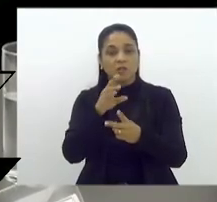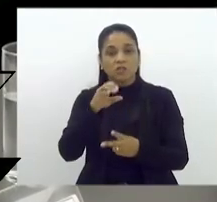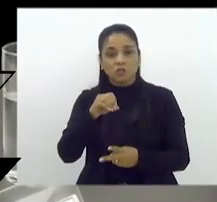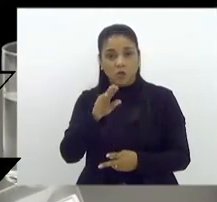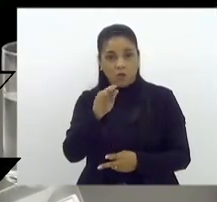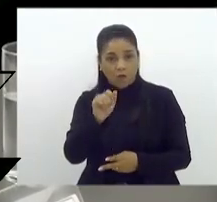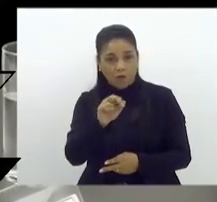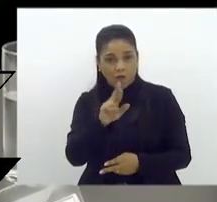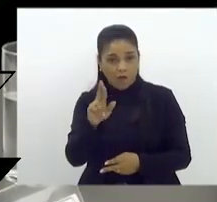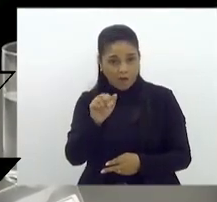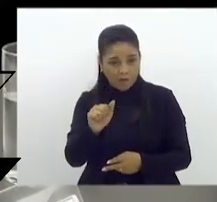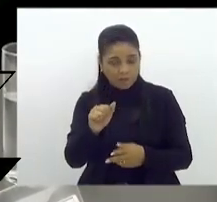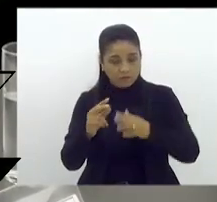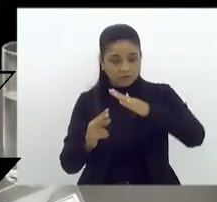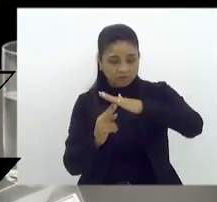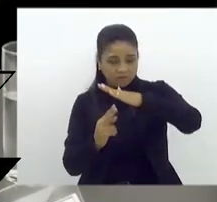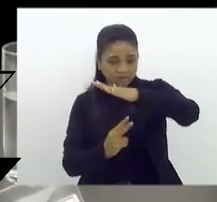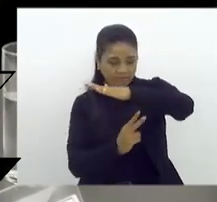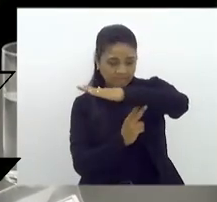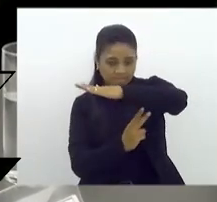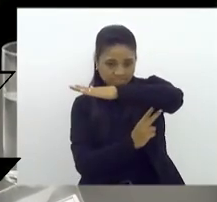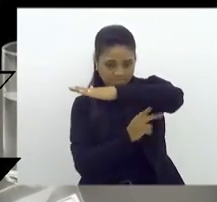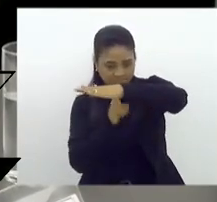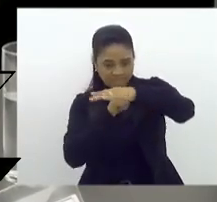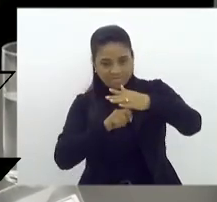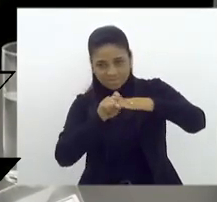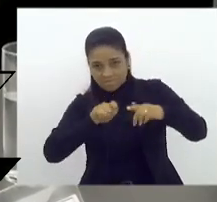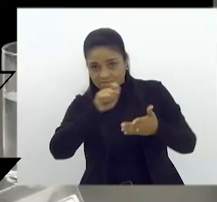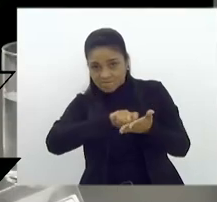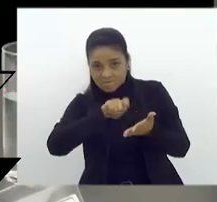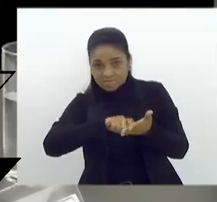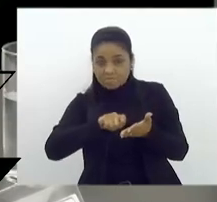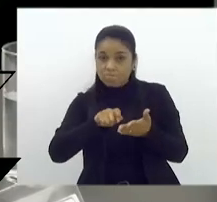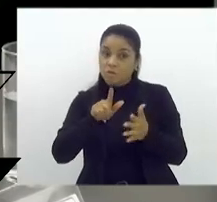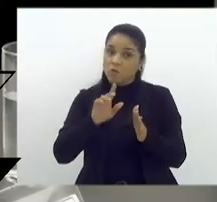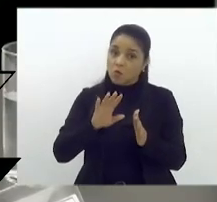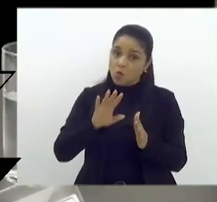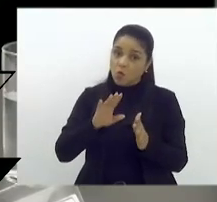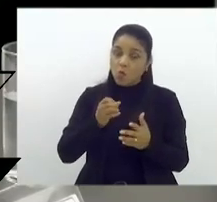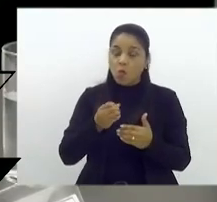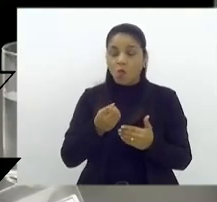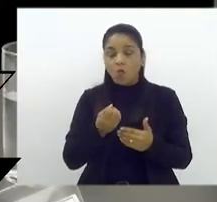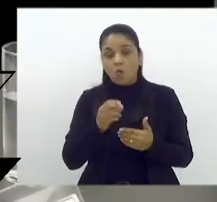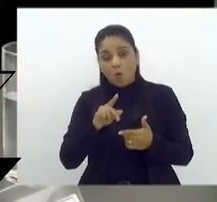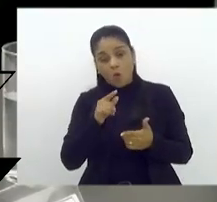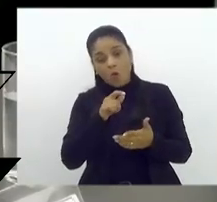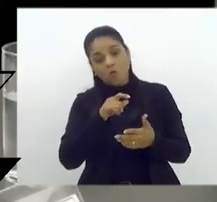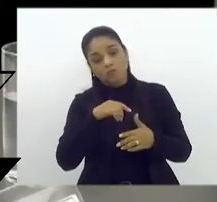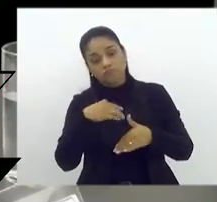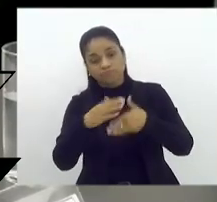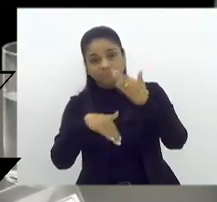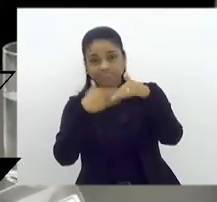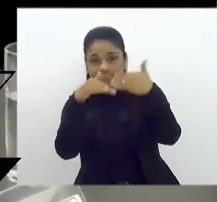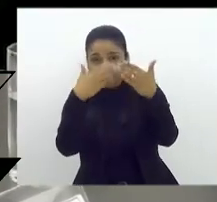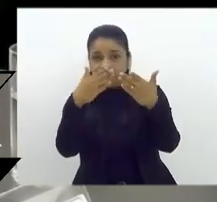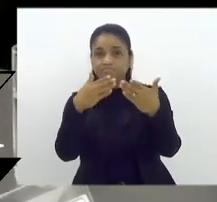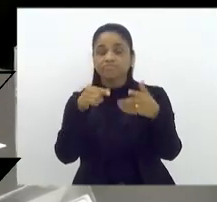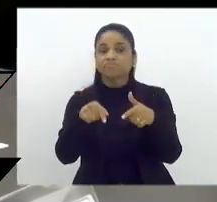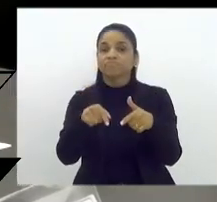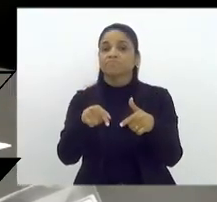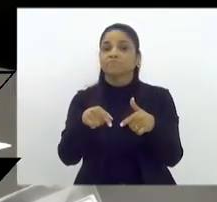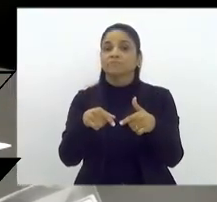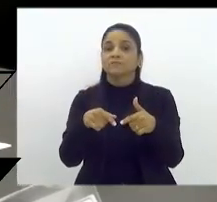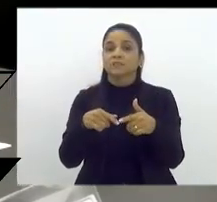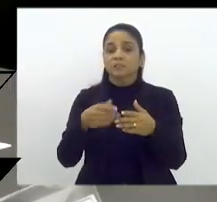Enfim, debaixo dos viadutos, que isso pode gerar um problema, inclusive desenvolvimento, no caso de demolição, que aí a gente teria